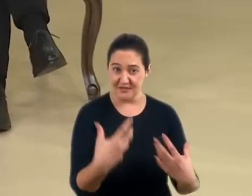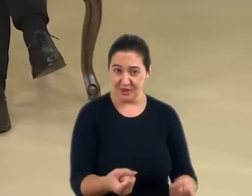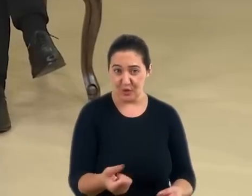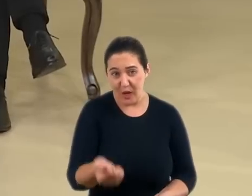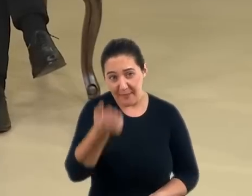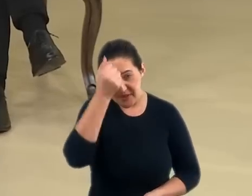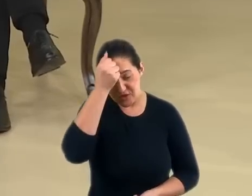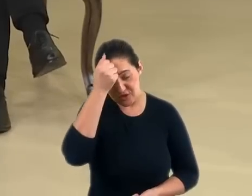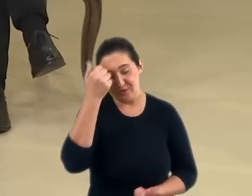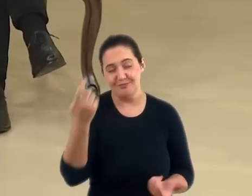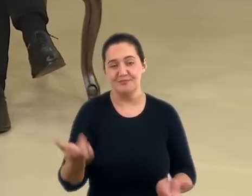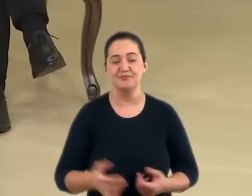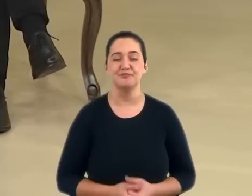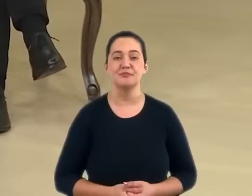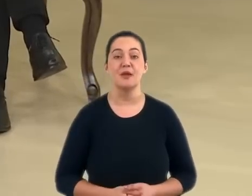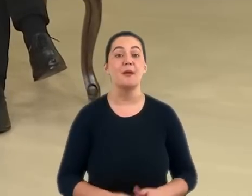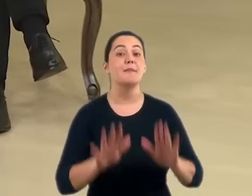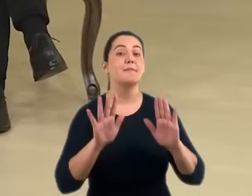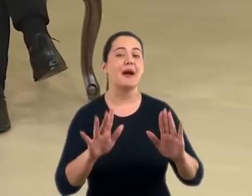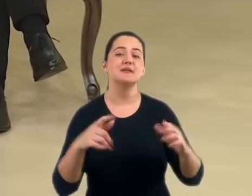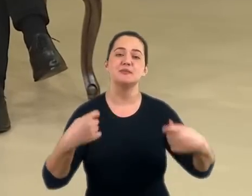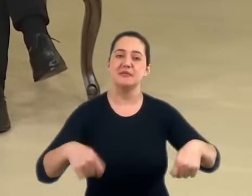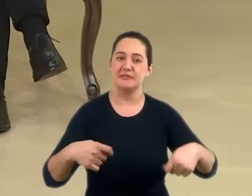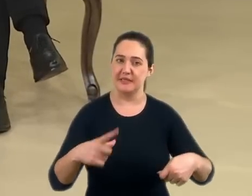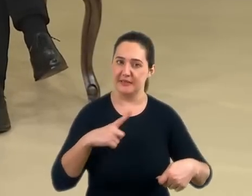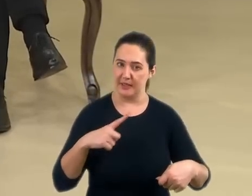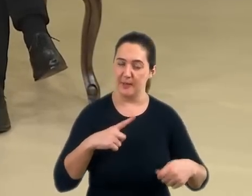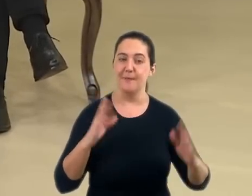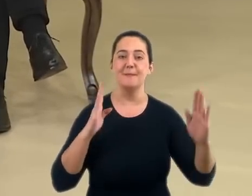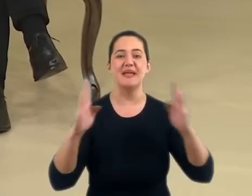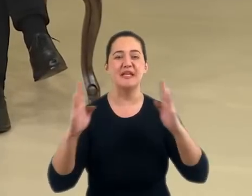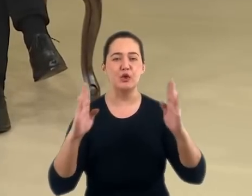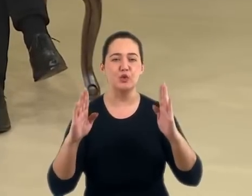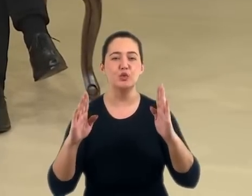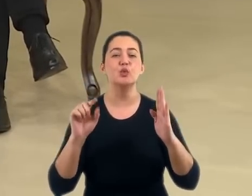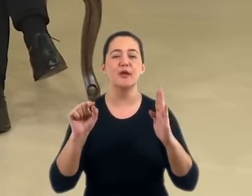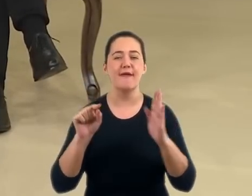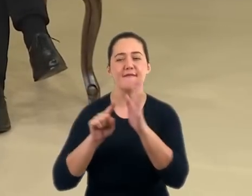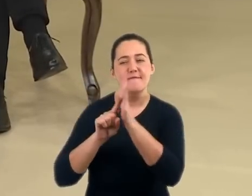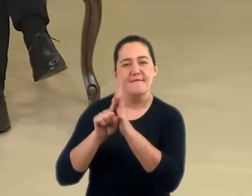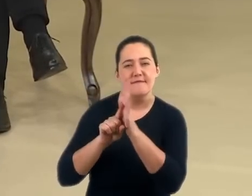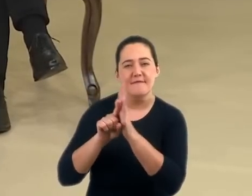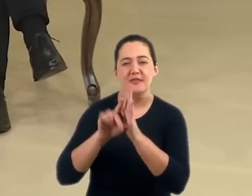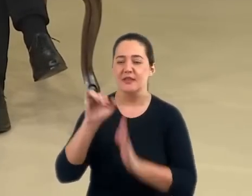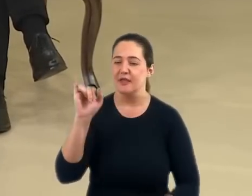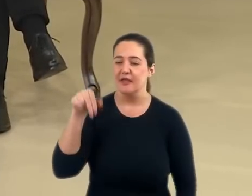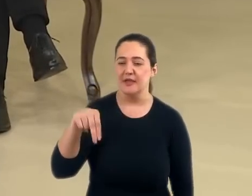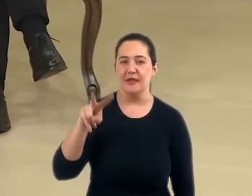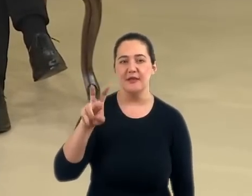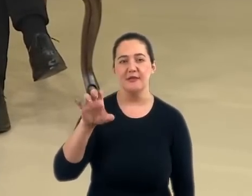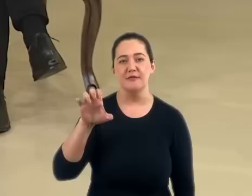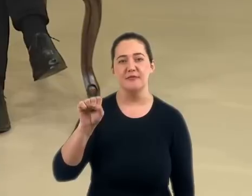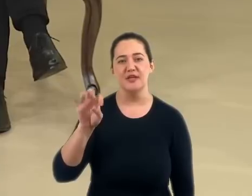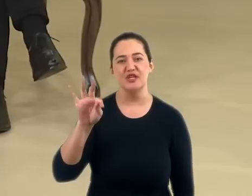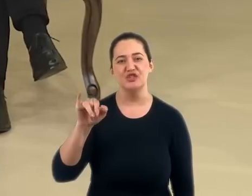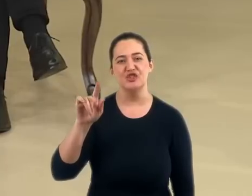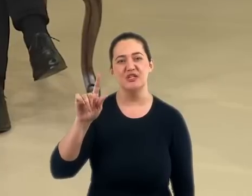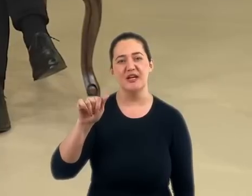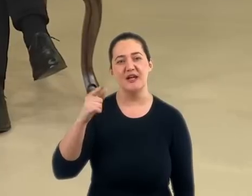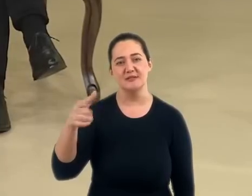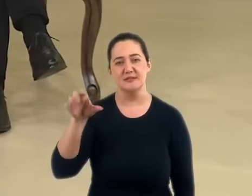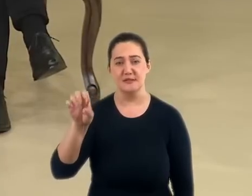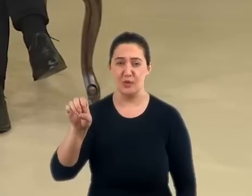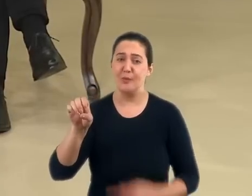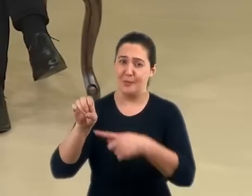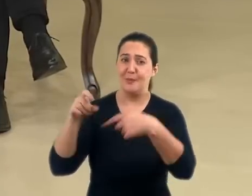No entanto, deve haver um período de investigação, não para Deus, porque Ele é onisciente, mas para que o universo compreenda de uma vez